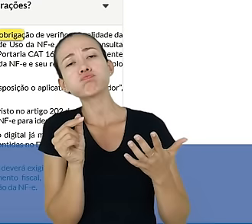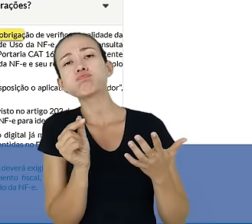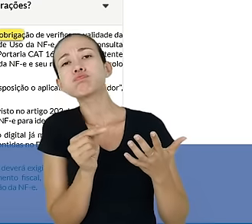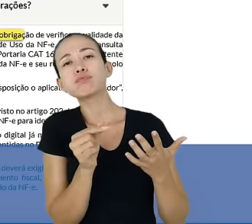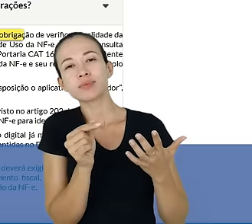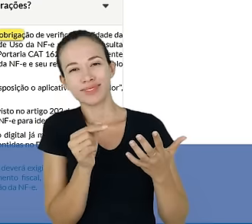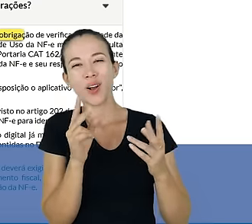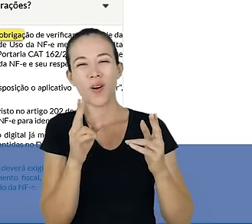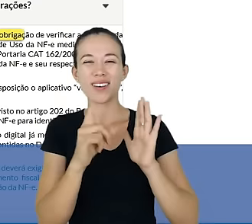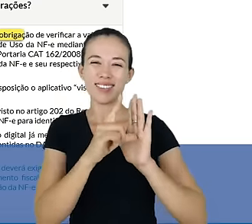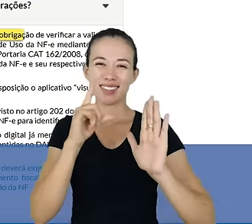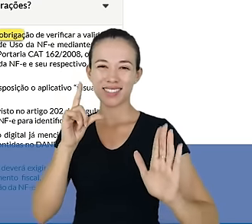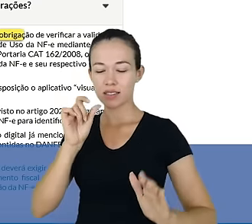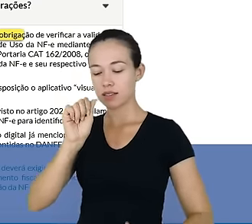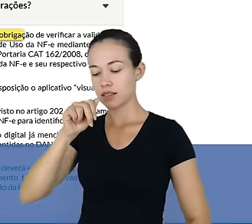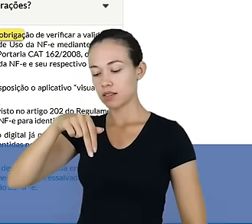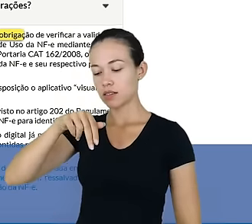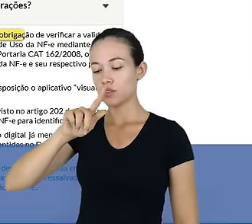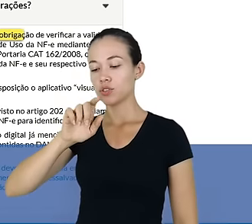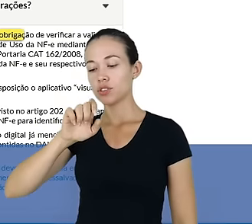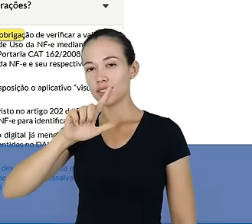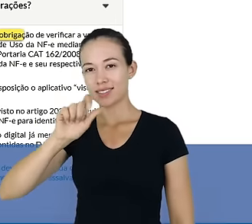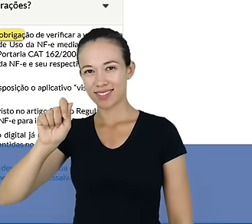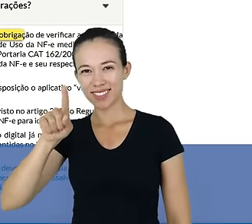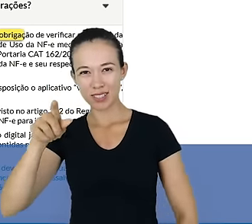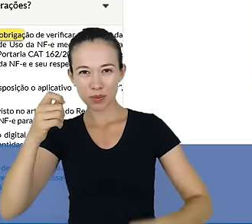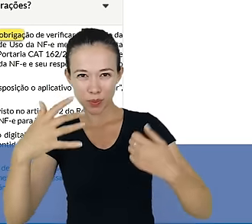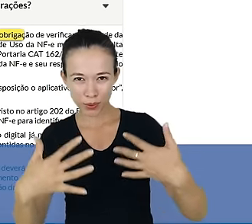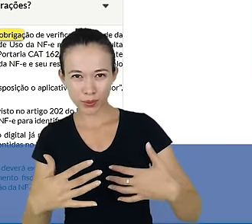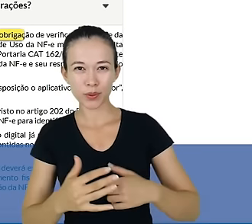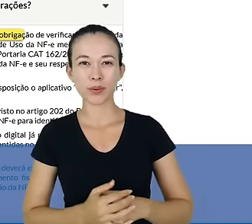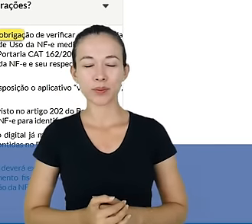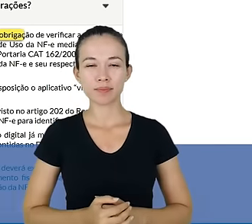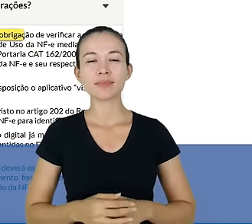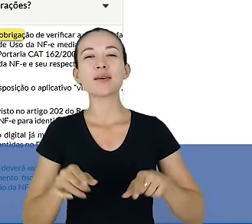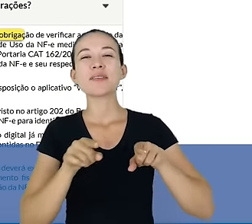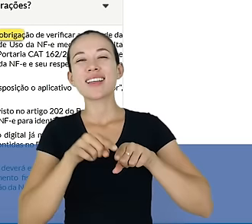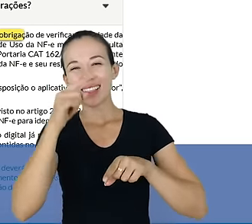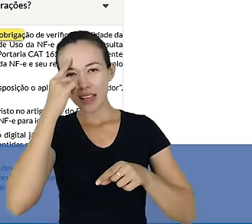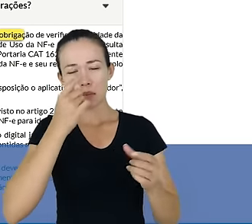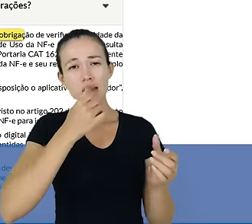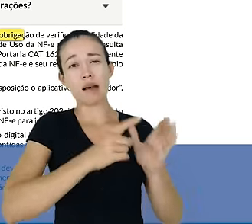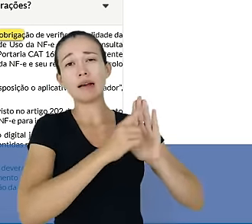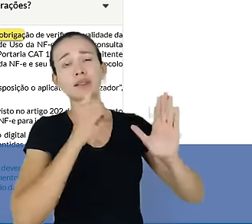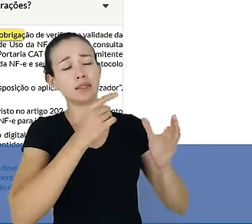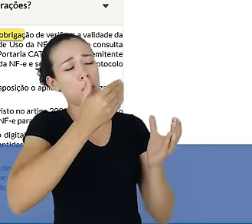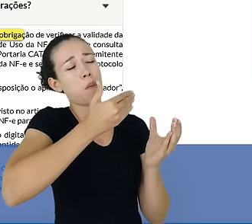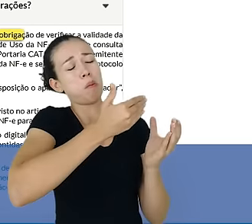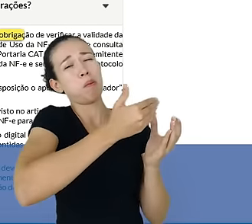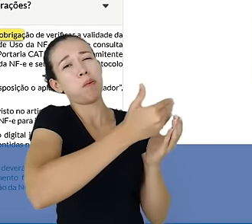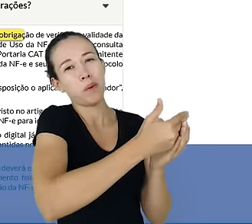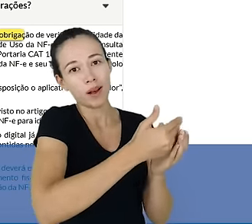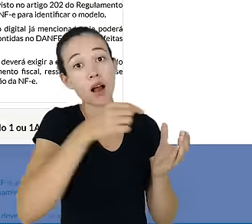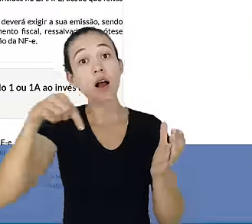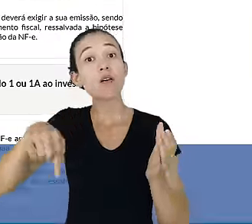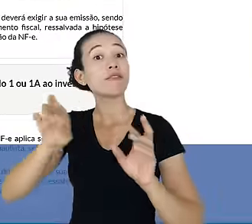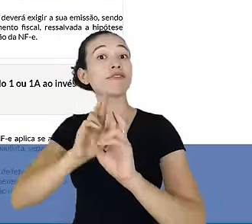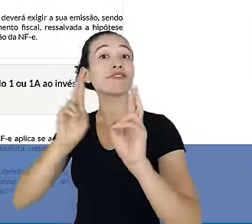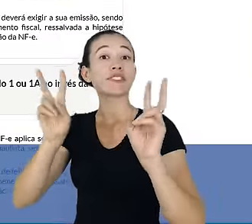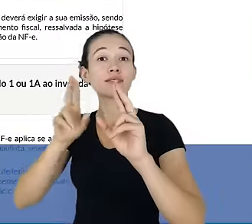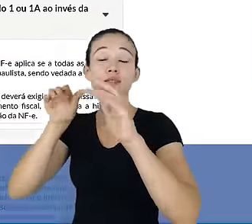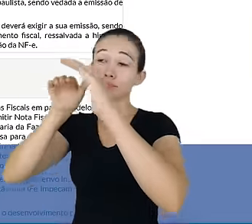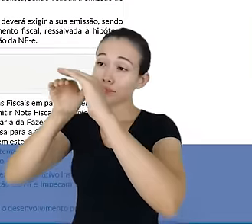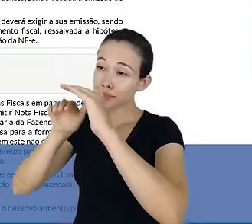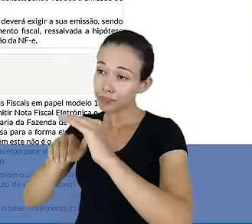né resumidamente ali trazendo muitas orientações quanto às guardas do arquivo eh ele traz